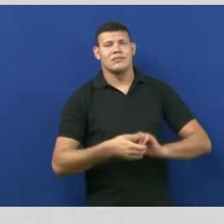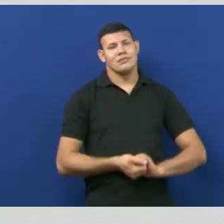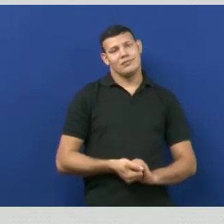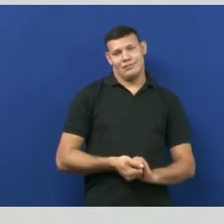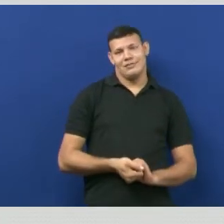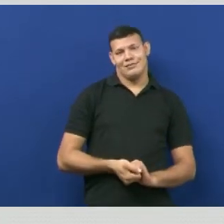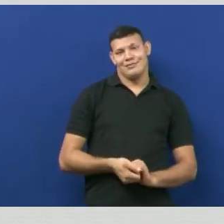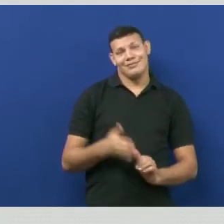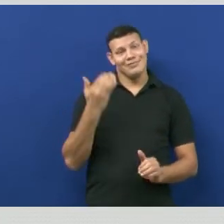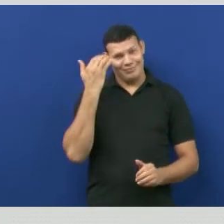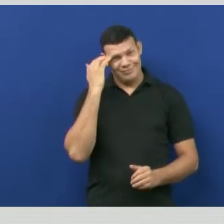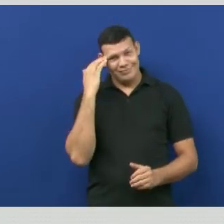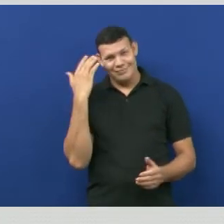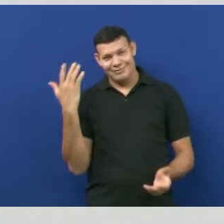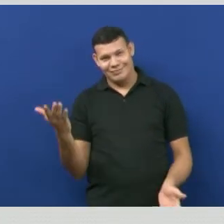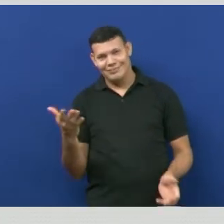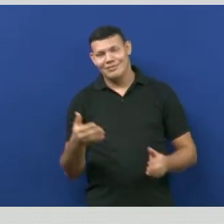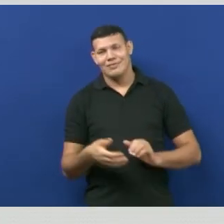que é o cloro.